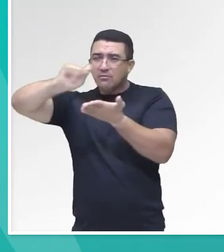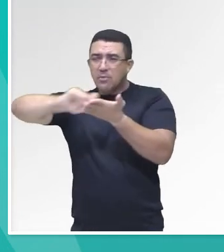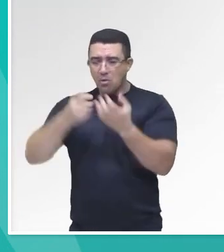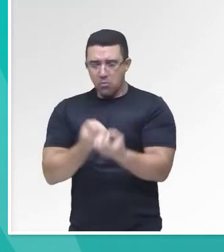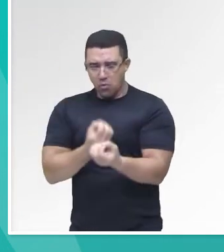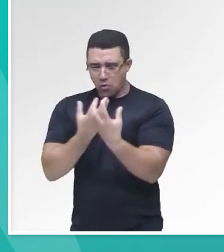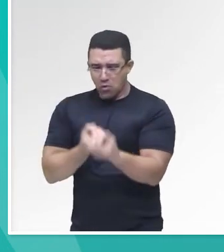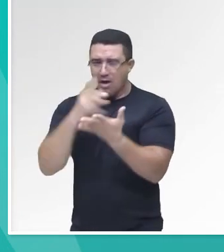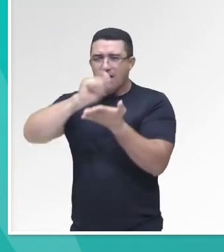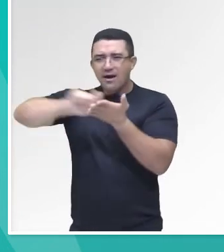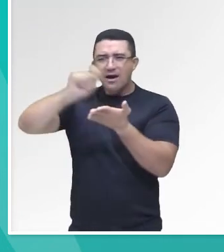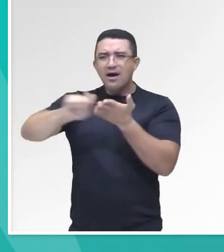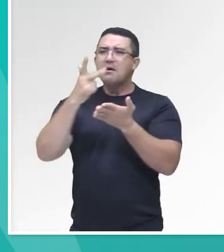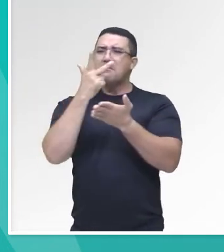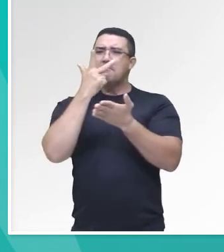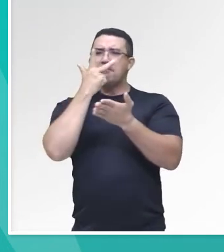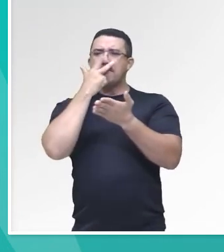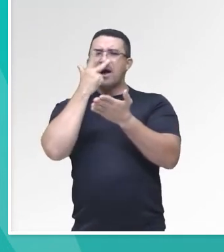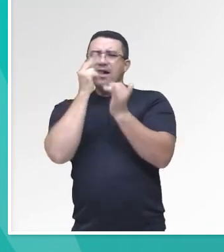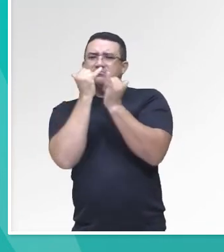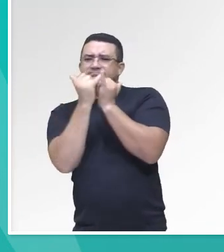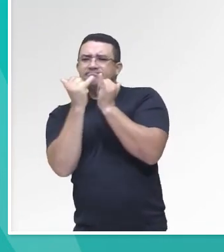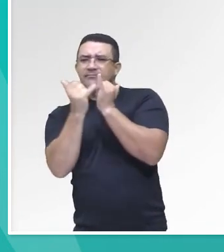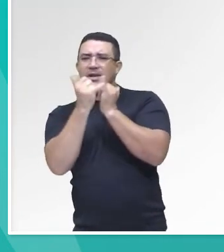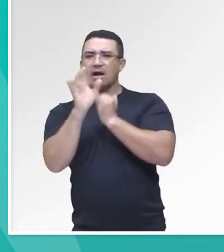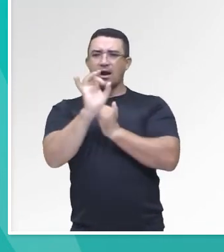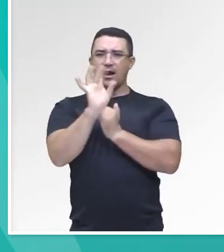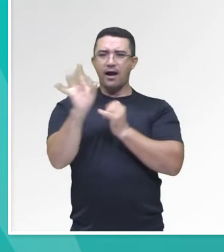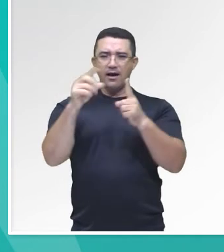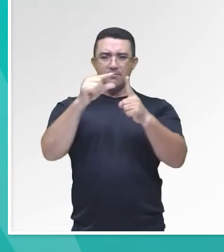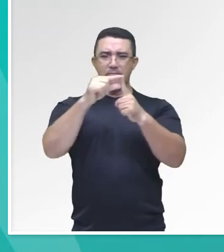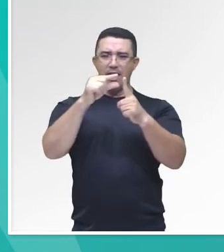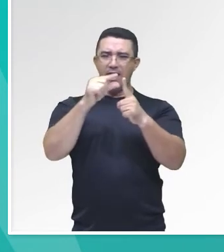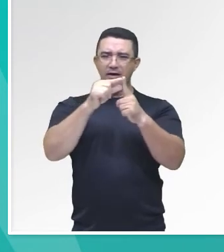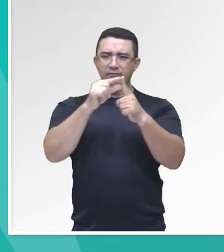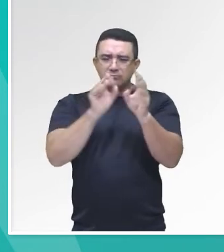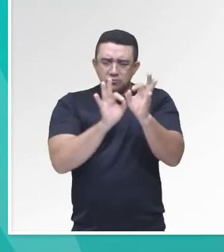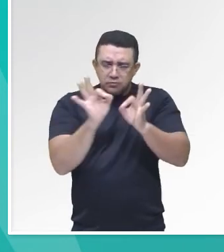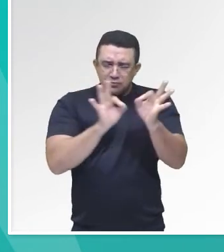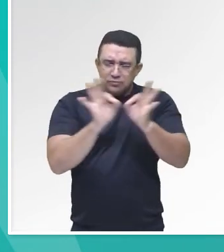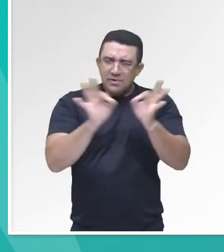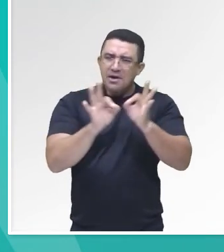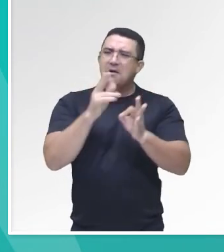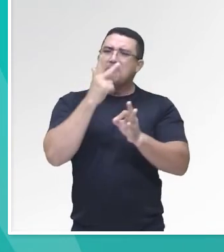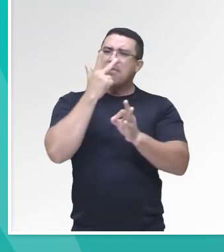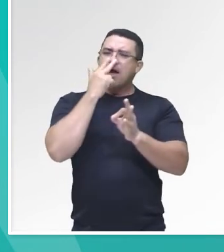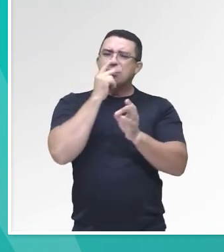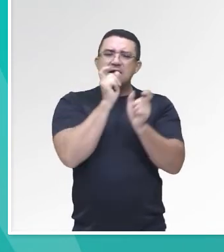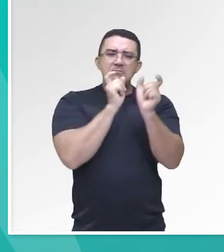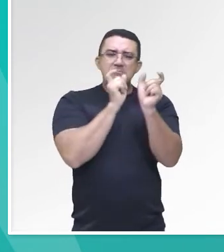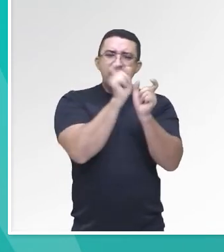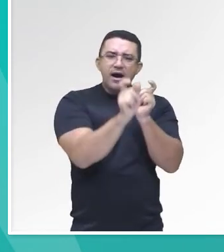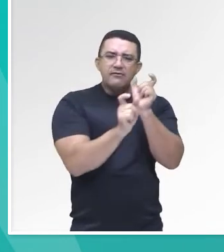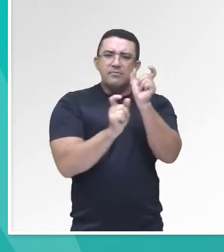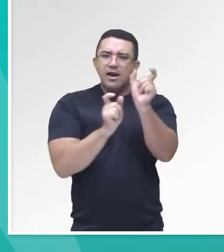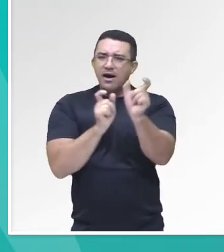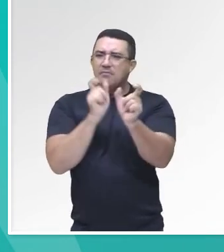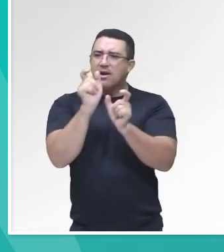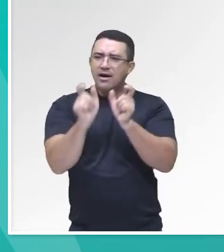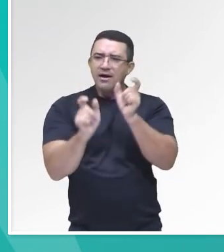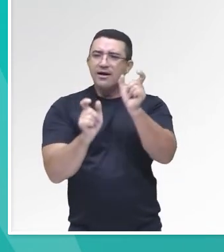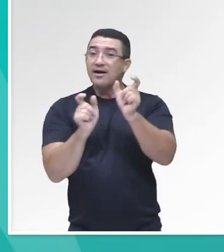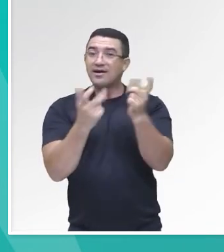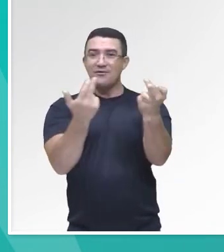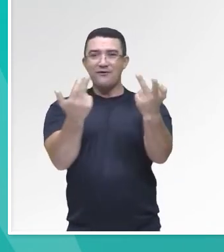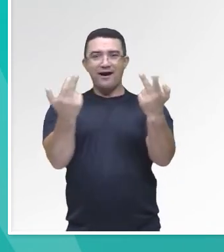cada palavra que ele vai montando esse poema fosse gota a gota, né, do coração dele. Né?